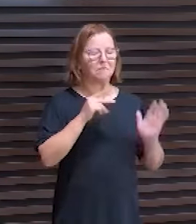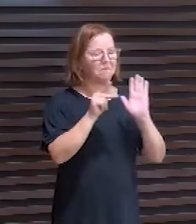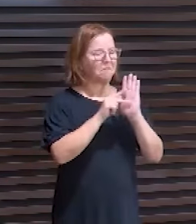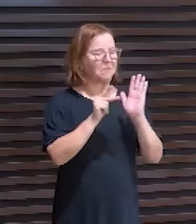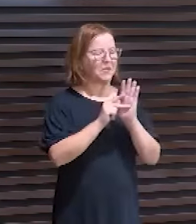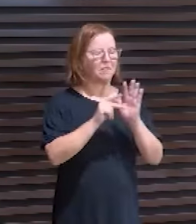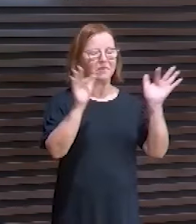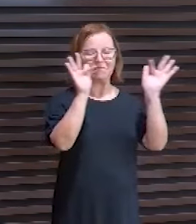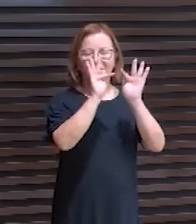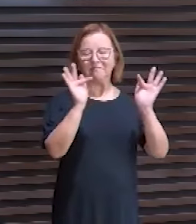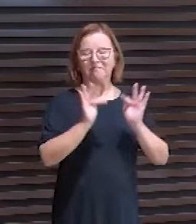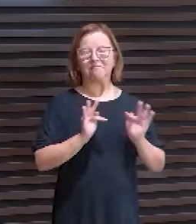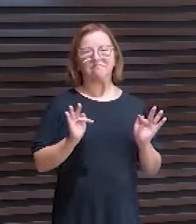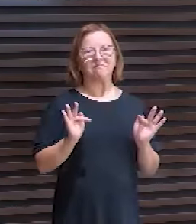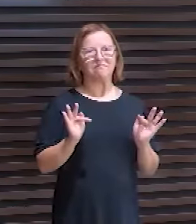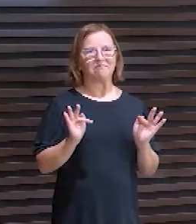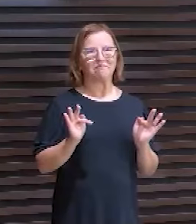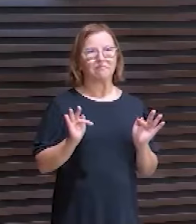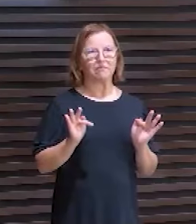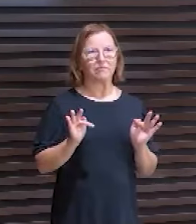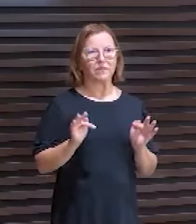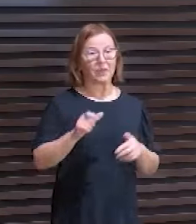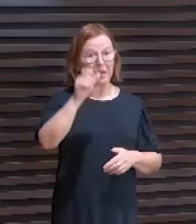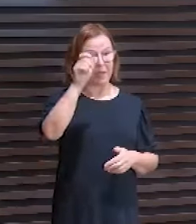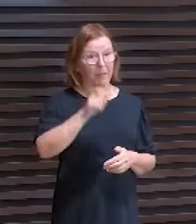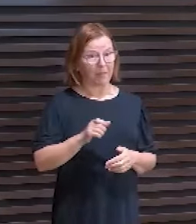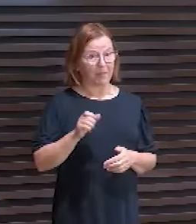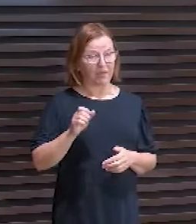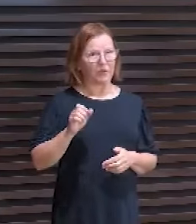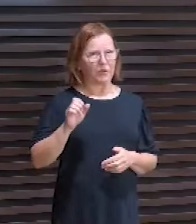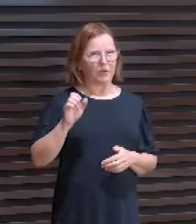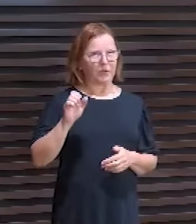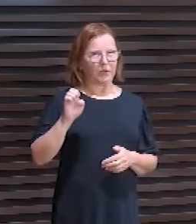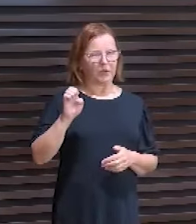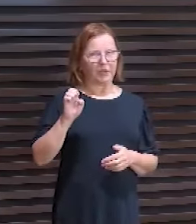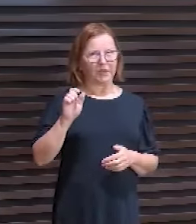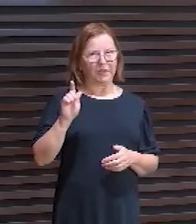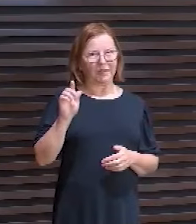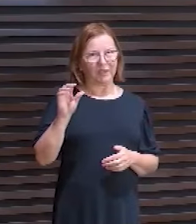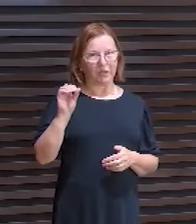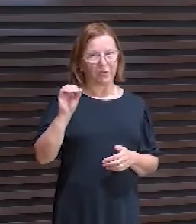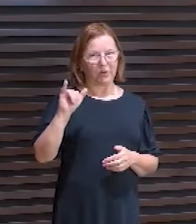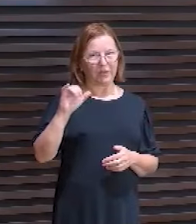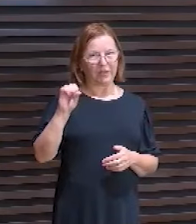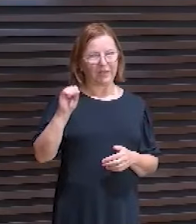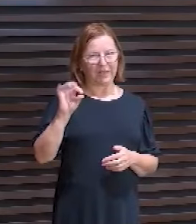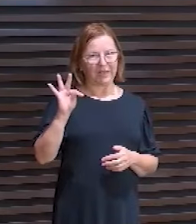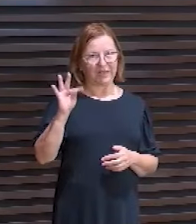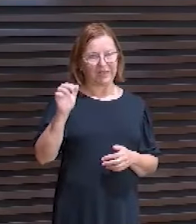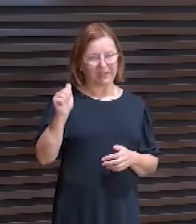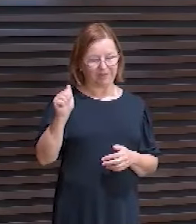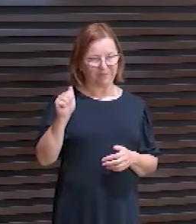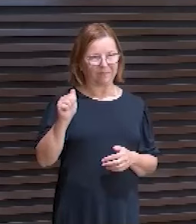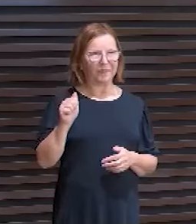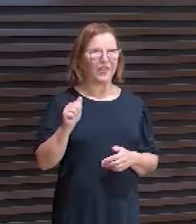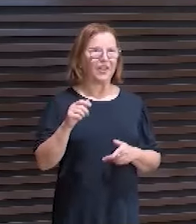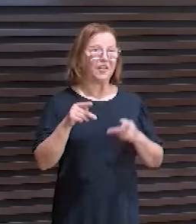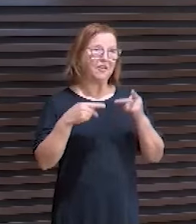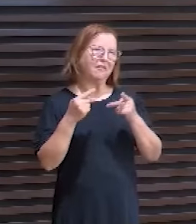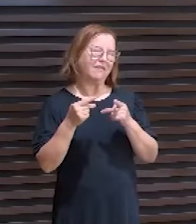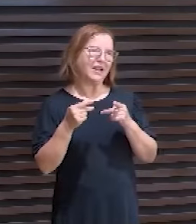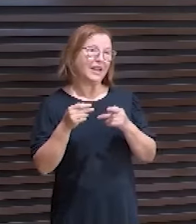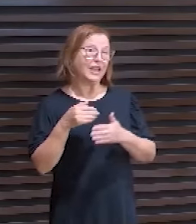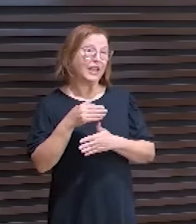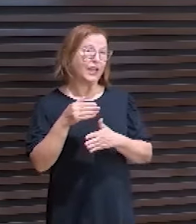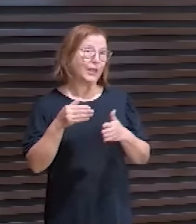felicidade quem é egoísta tem um tem uma brincadeira que diz que o conceito de egoísta é todo aquele que não